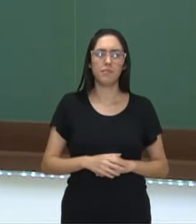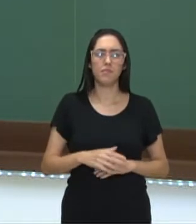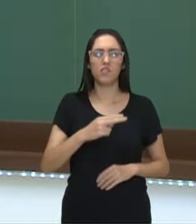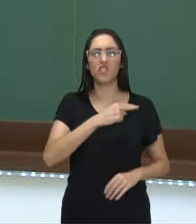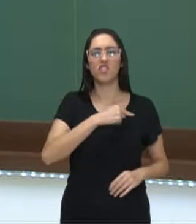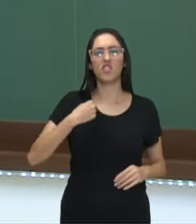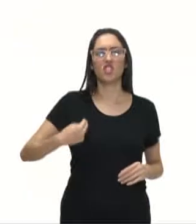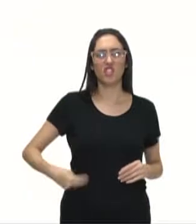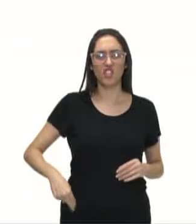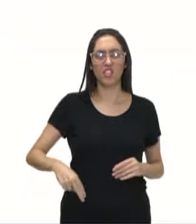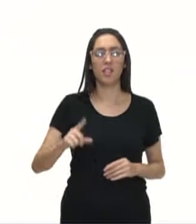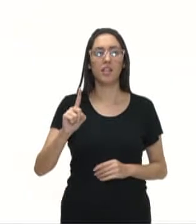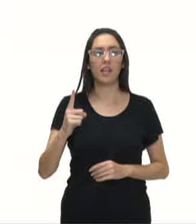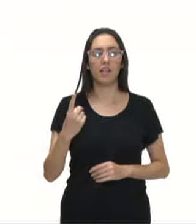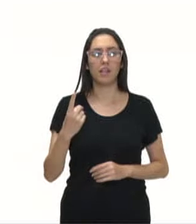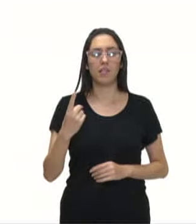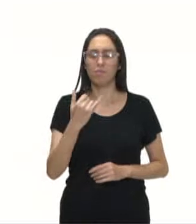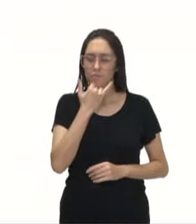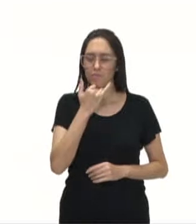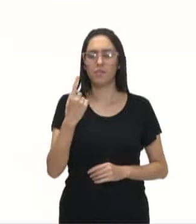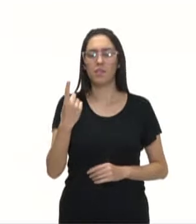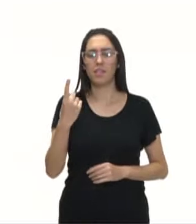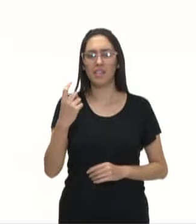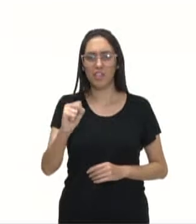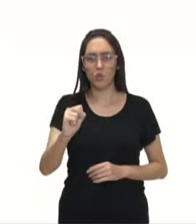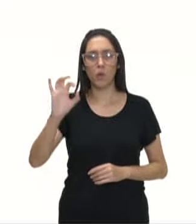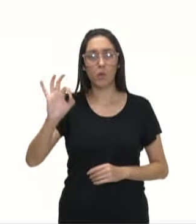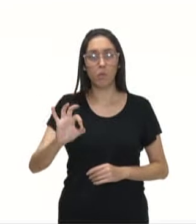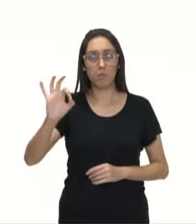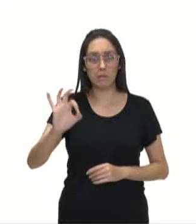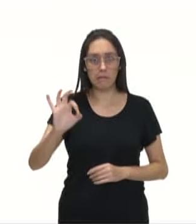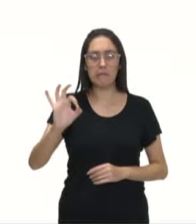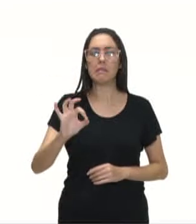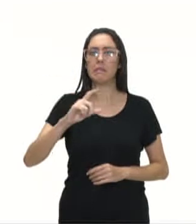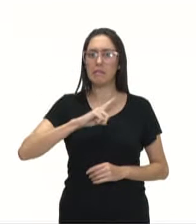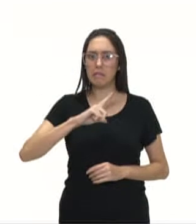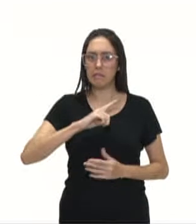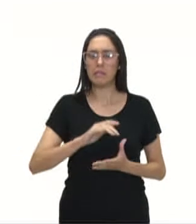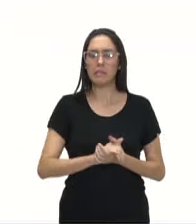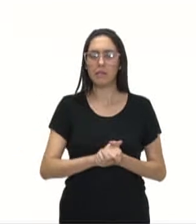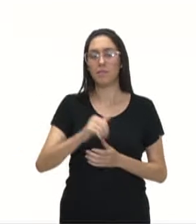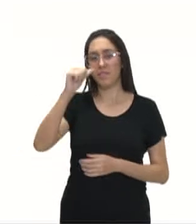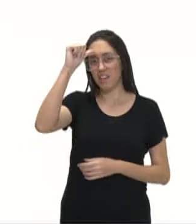China, 18,5% da população mundial. Índia,